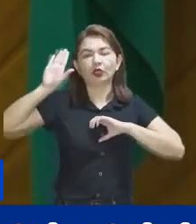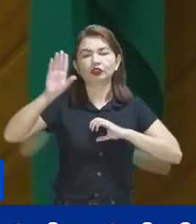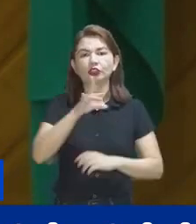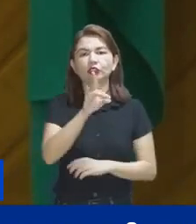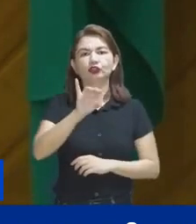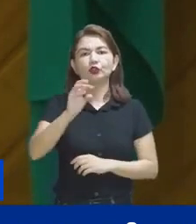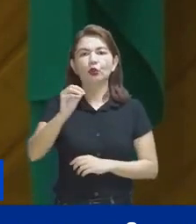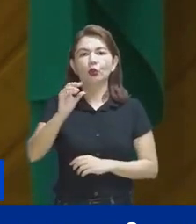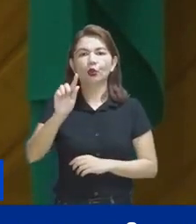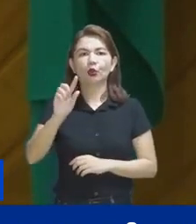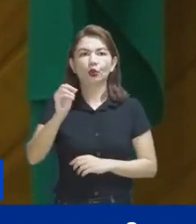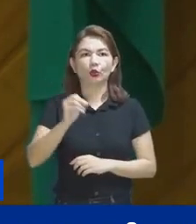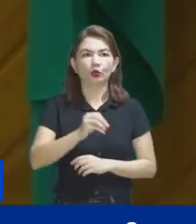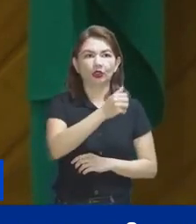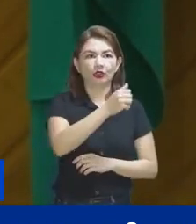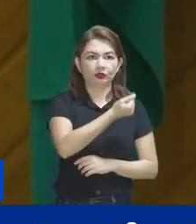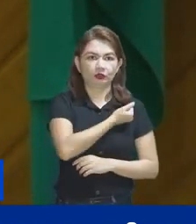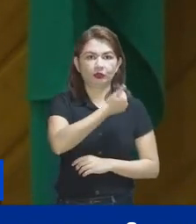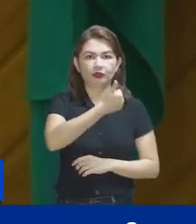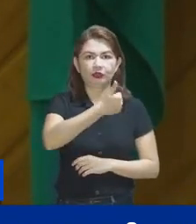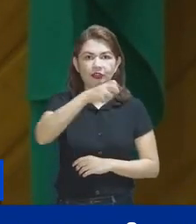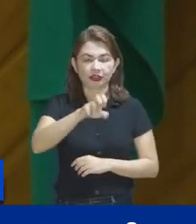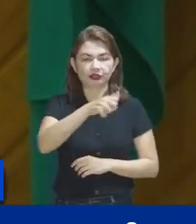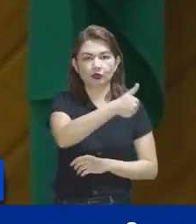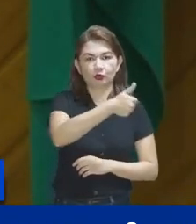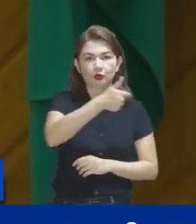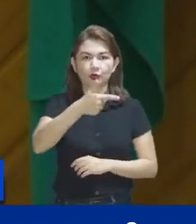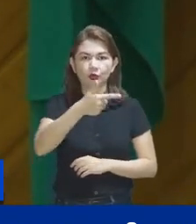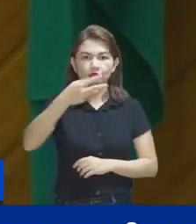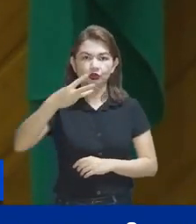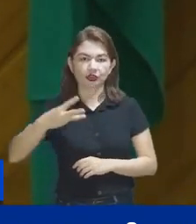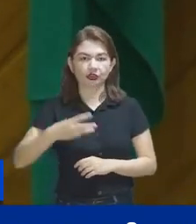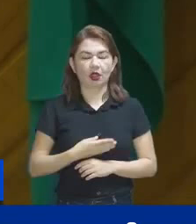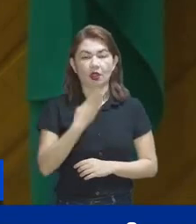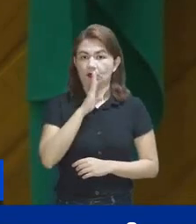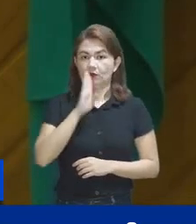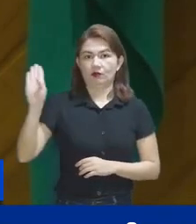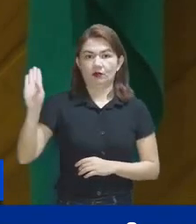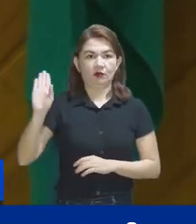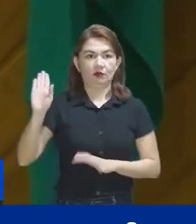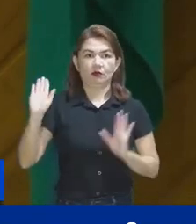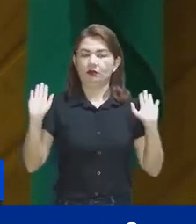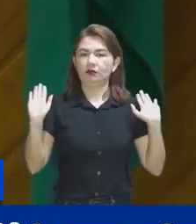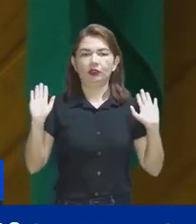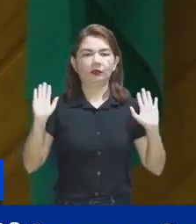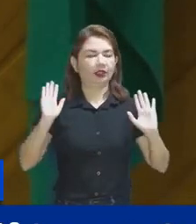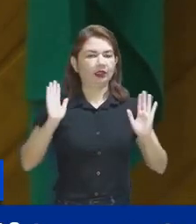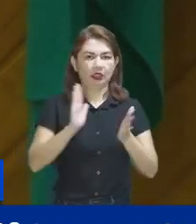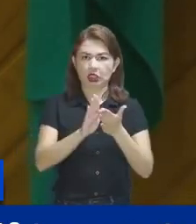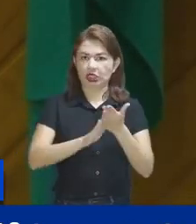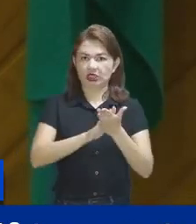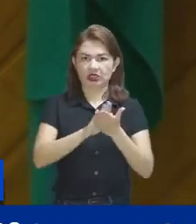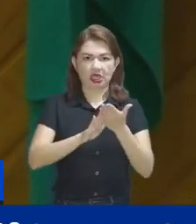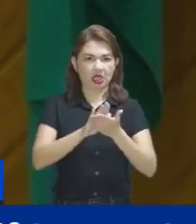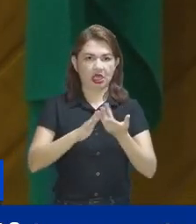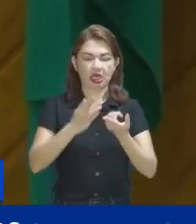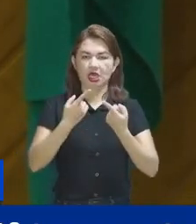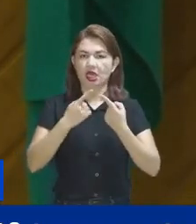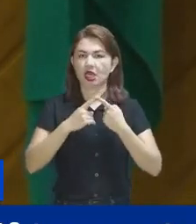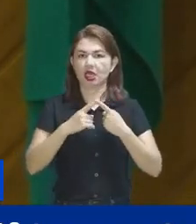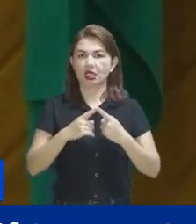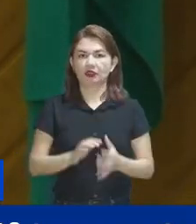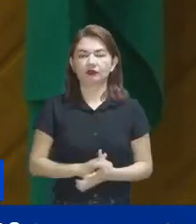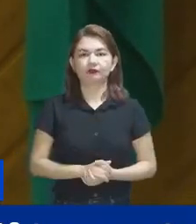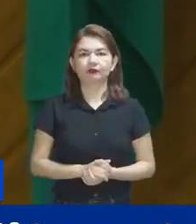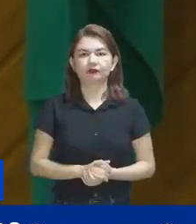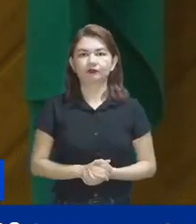Diogo Sênio, 15123, número, que Diogo não prometeu qualquer vantagem para a depoente, que estava trabalhando em